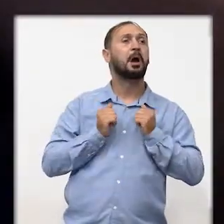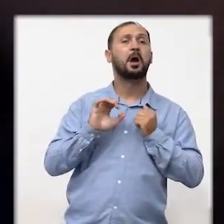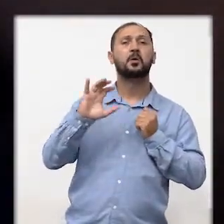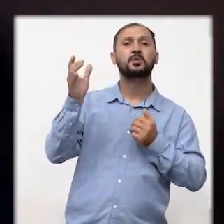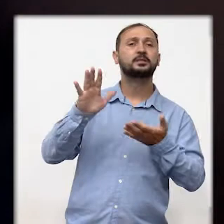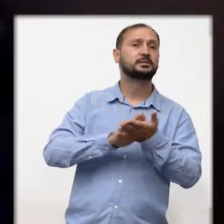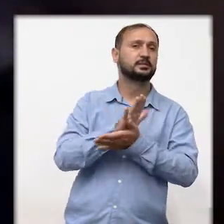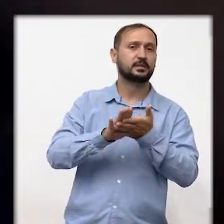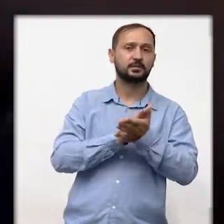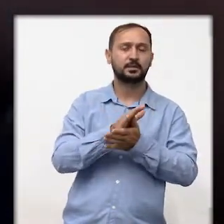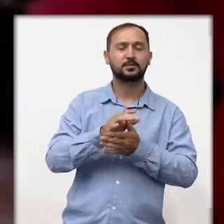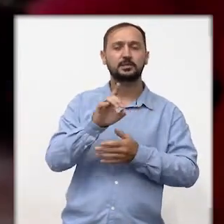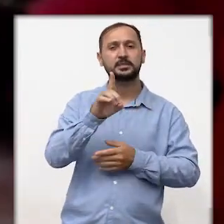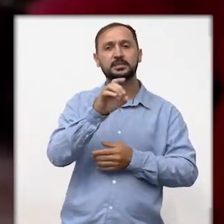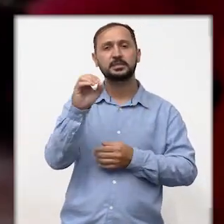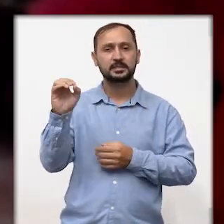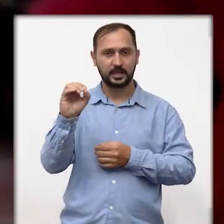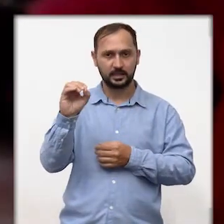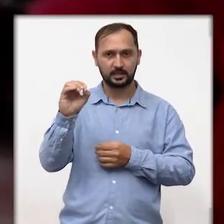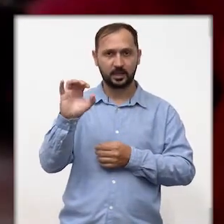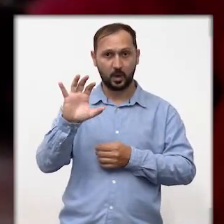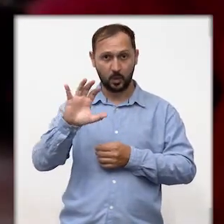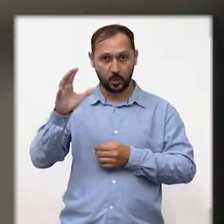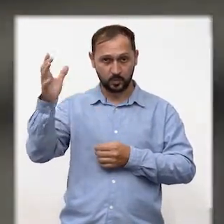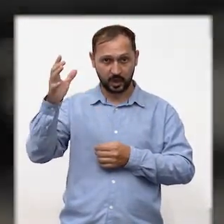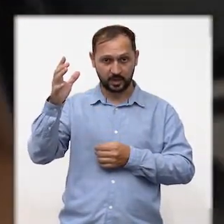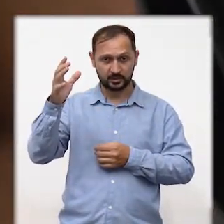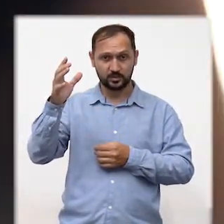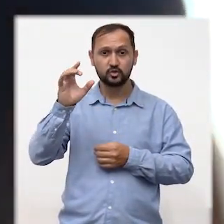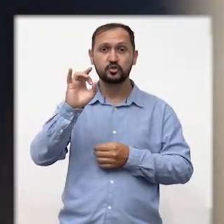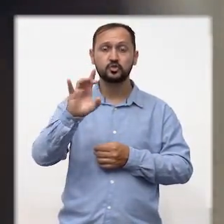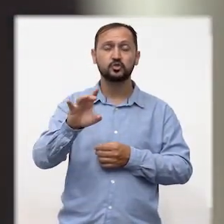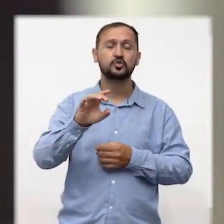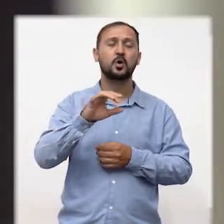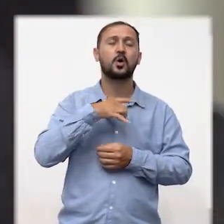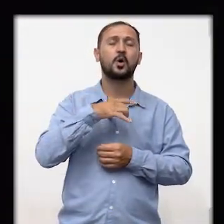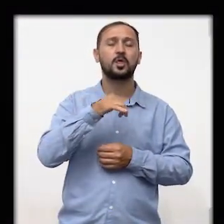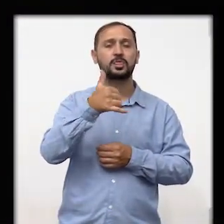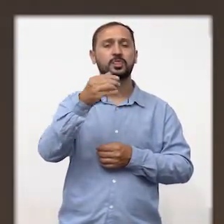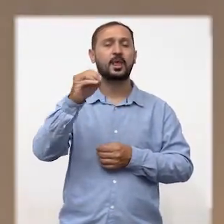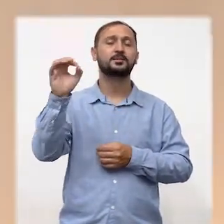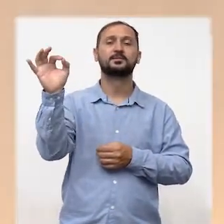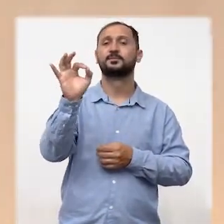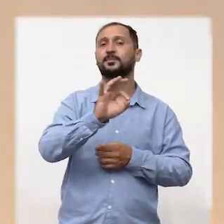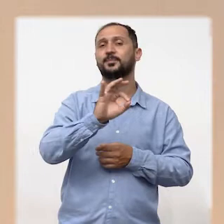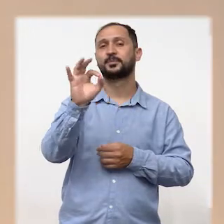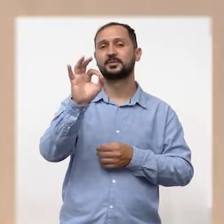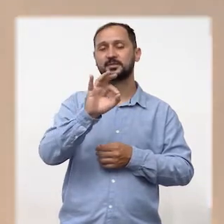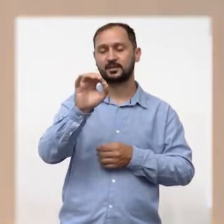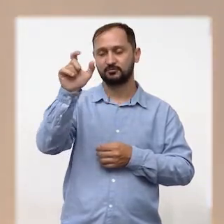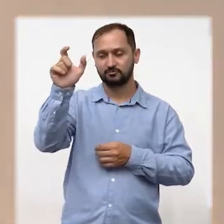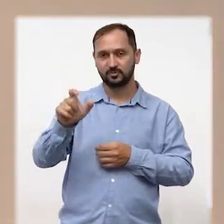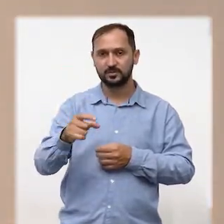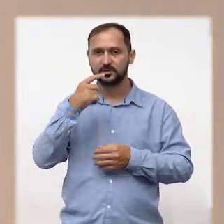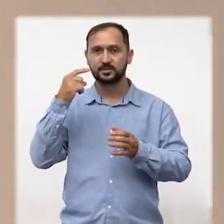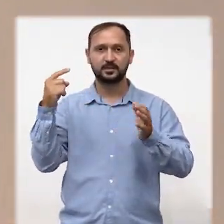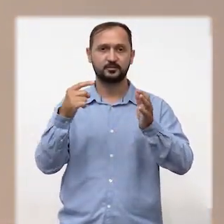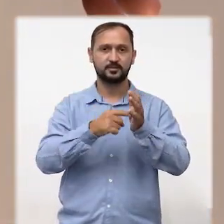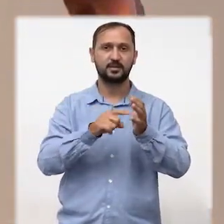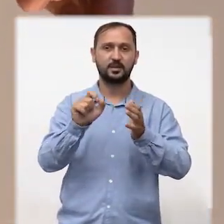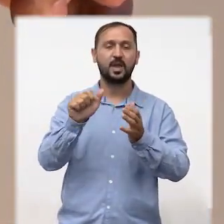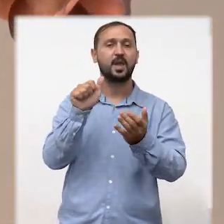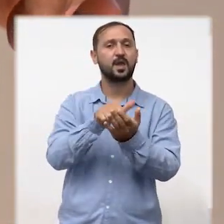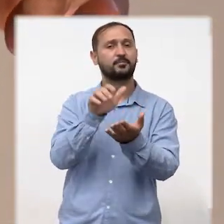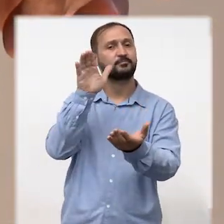De cada 100 casos, apenas 2 são denunciados e menos de 10% dos agressores